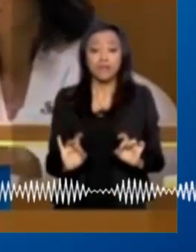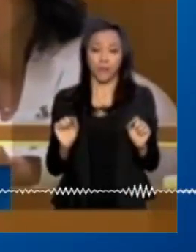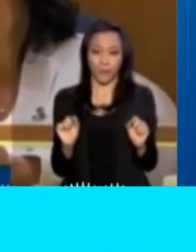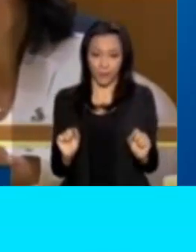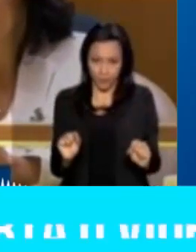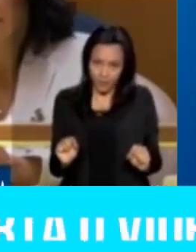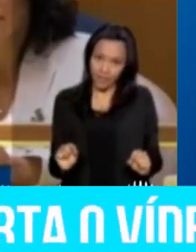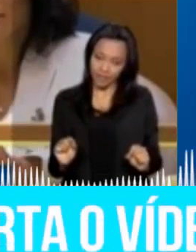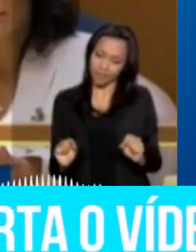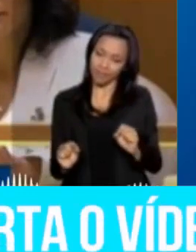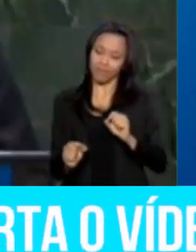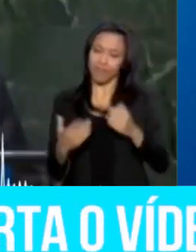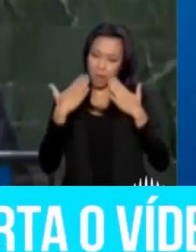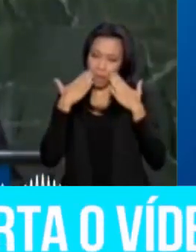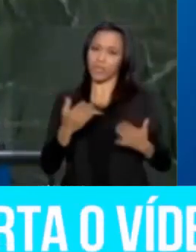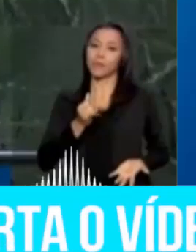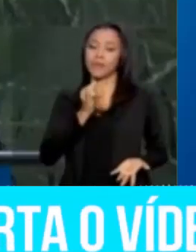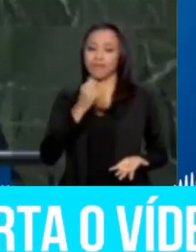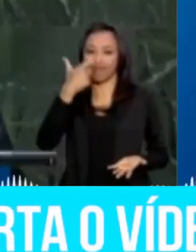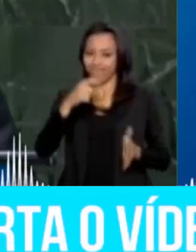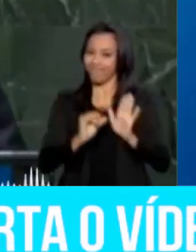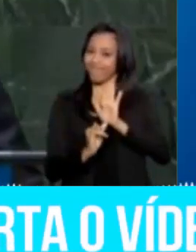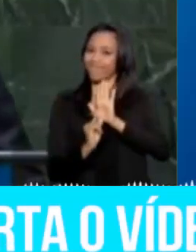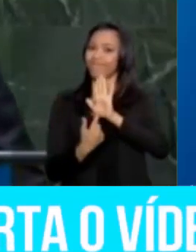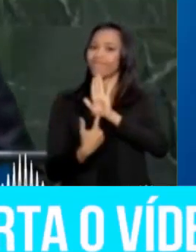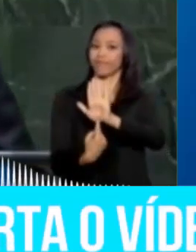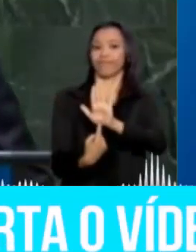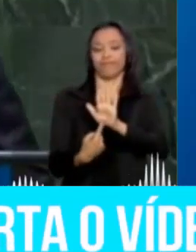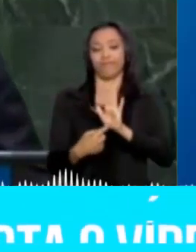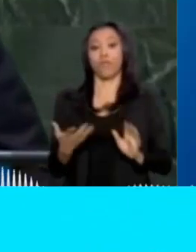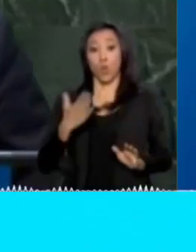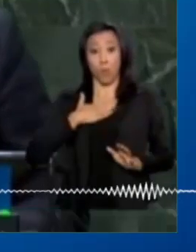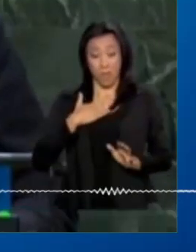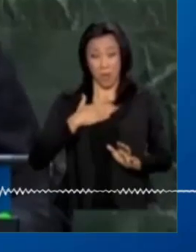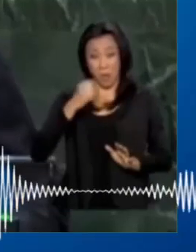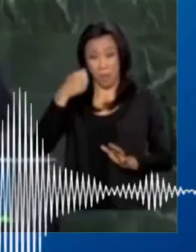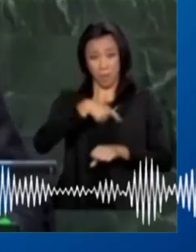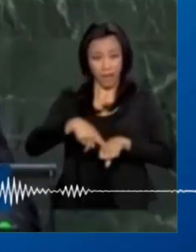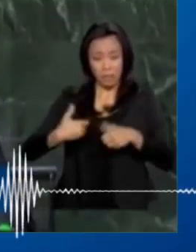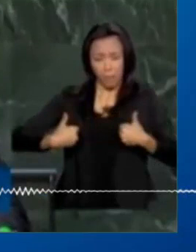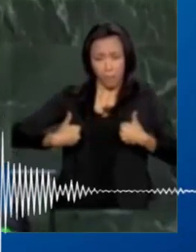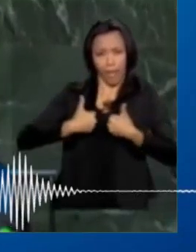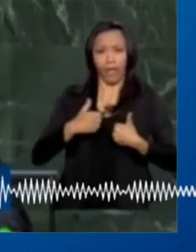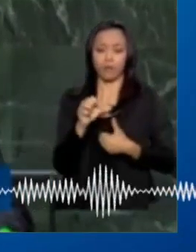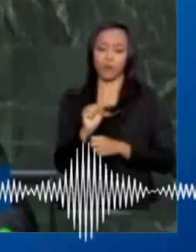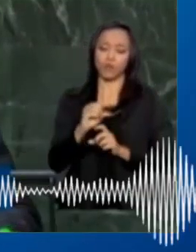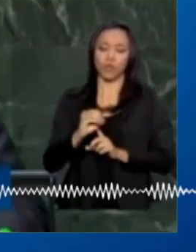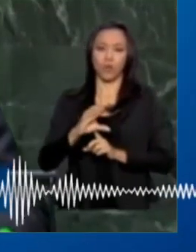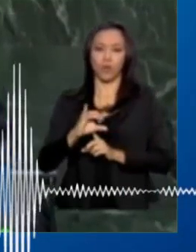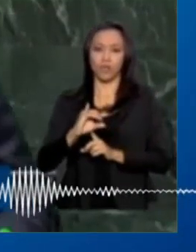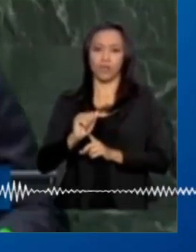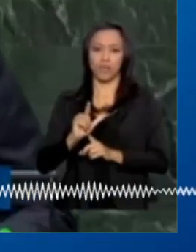seus opositores internacionais. O líder brasileiro seguiu à risca os mesmos moldes adotados pelo